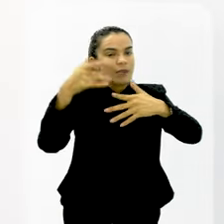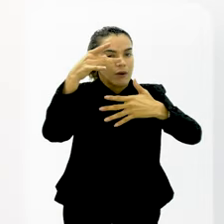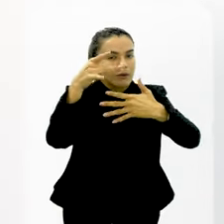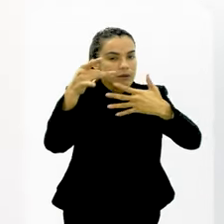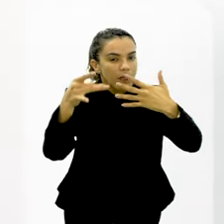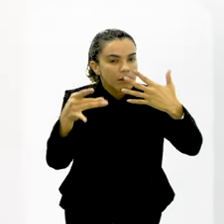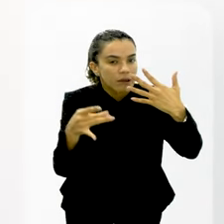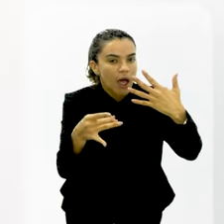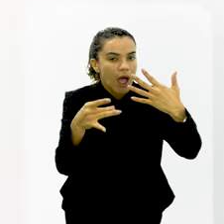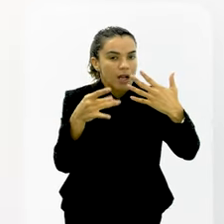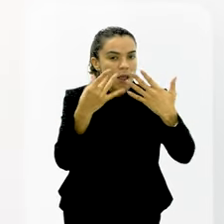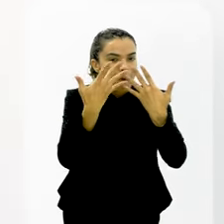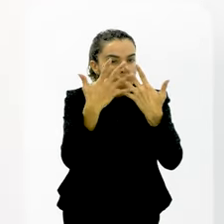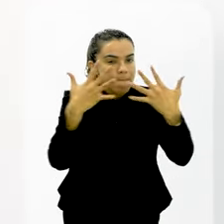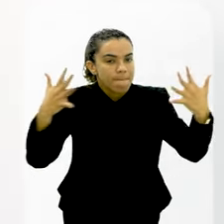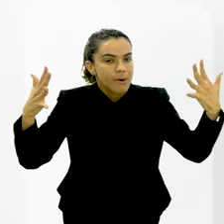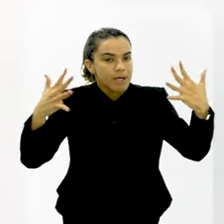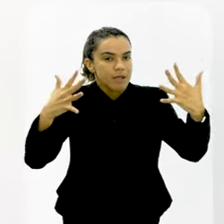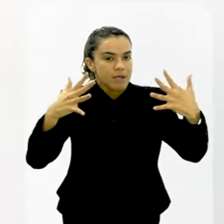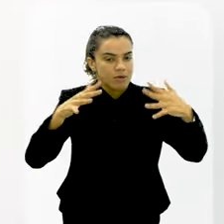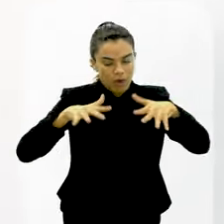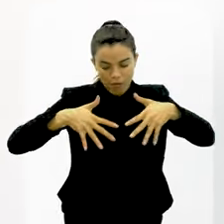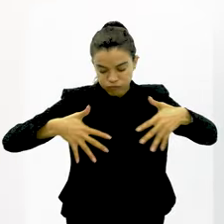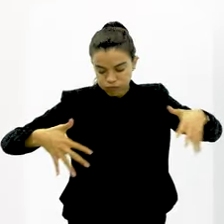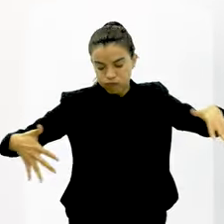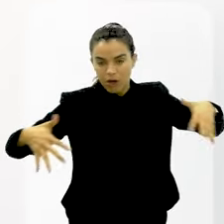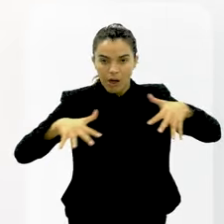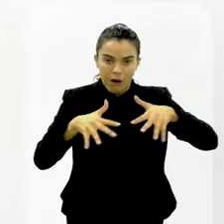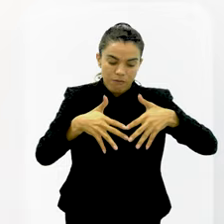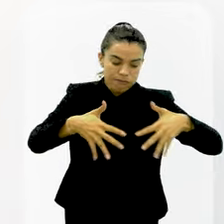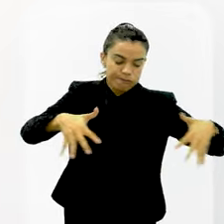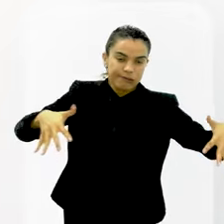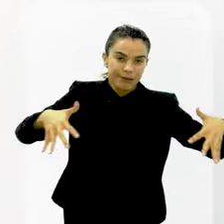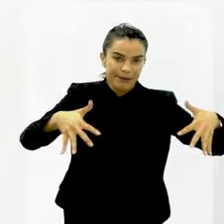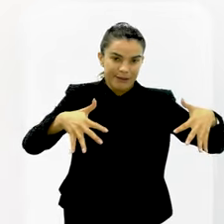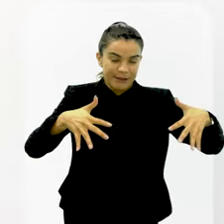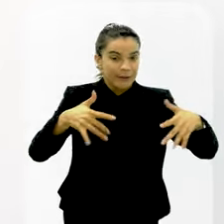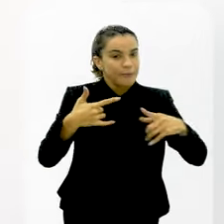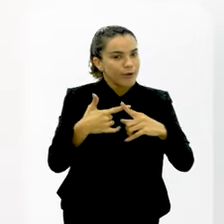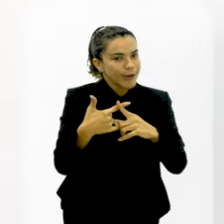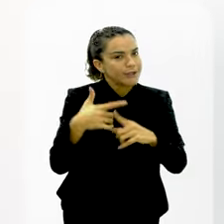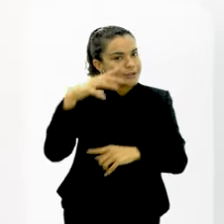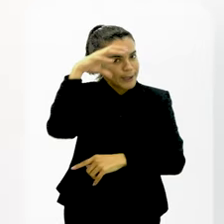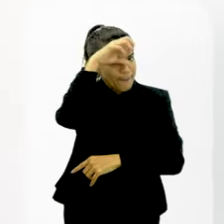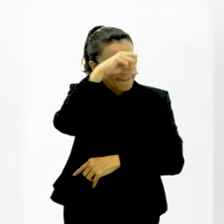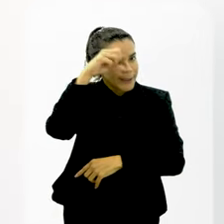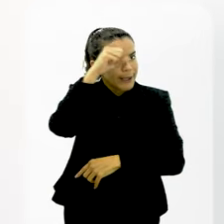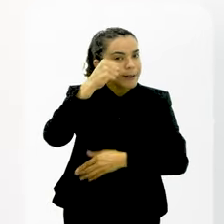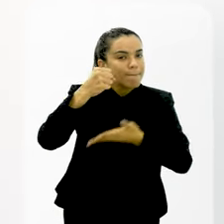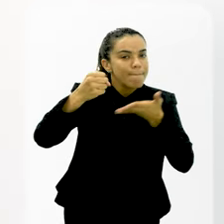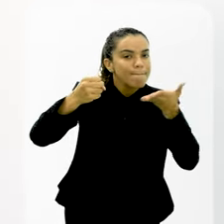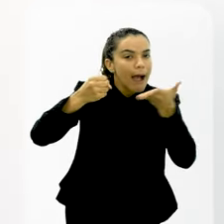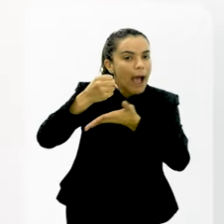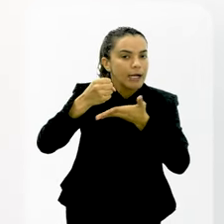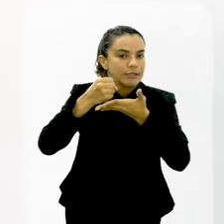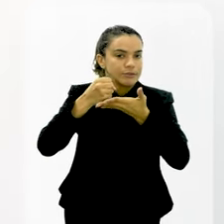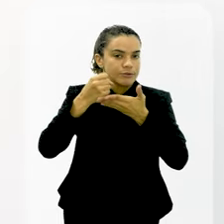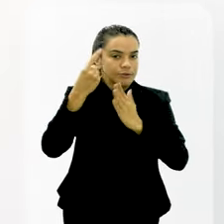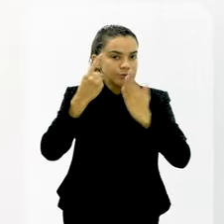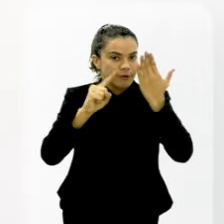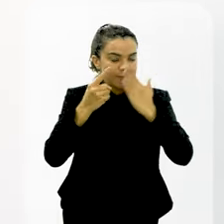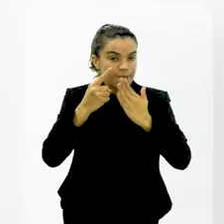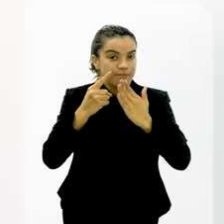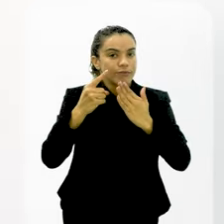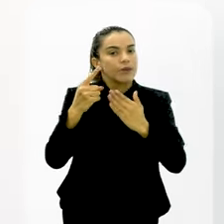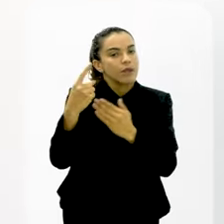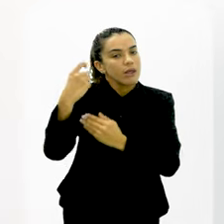o detalhe, que é o brilho, que é o volume, que é tudo aquilo que a gente aprende enquanto base de carnaval. Eu acho